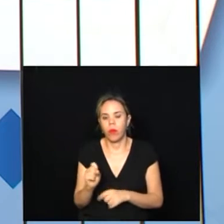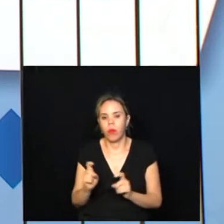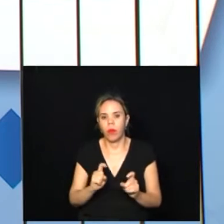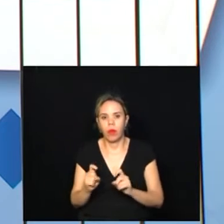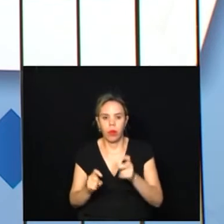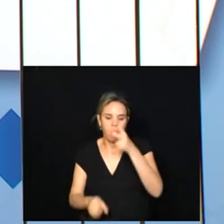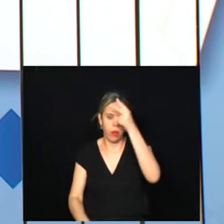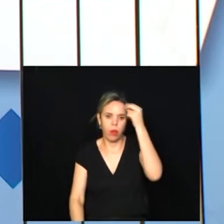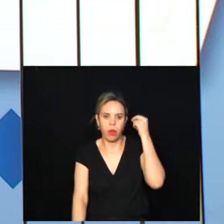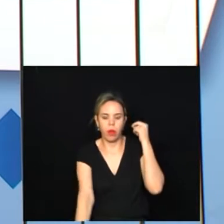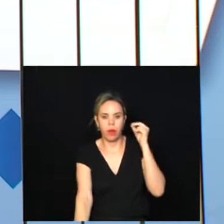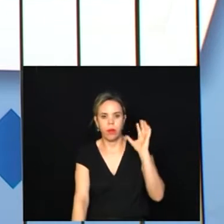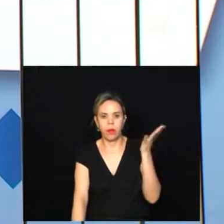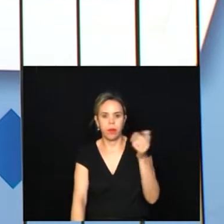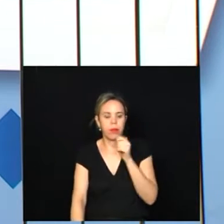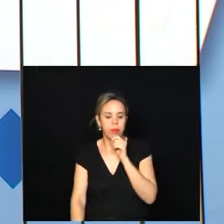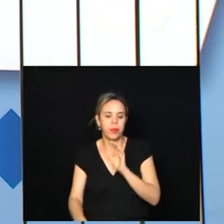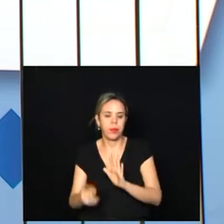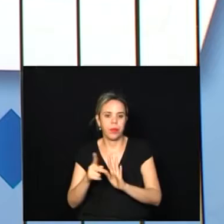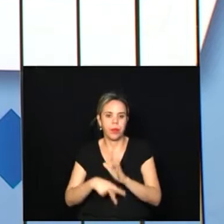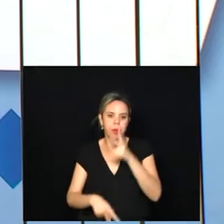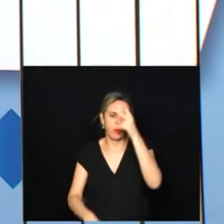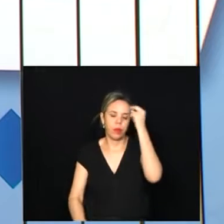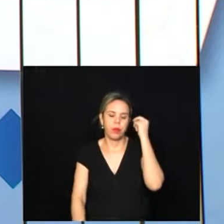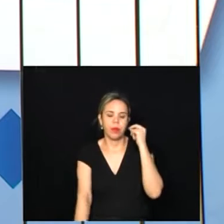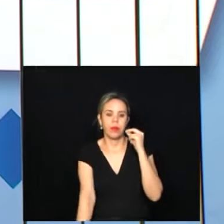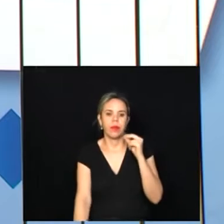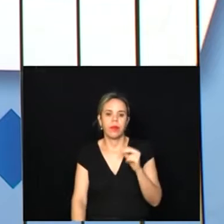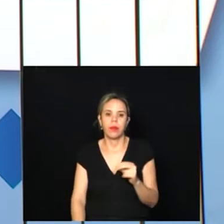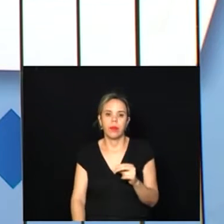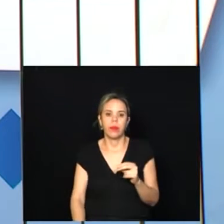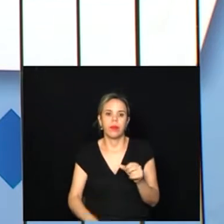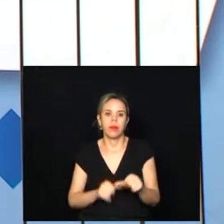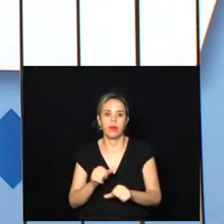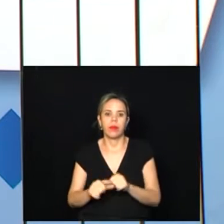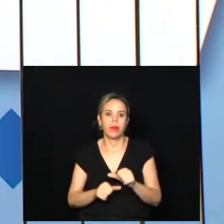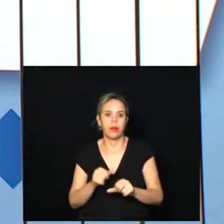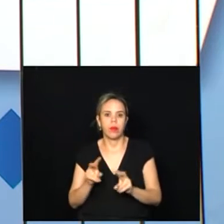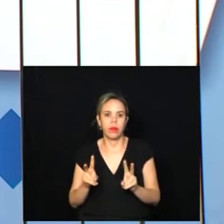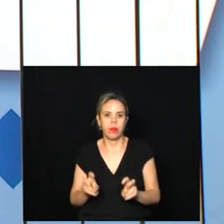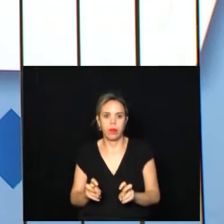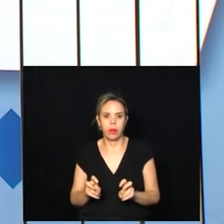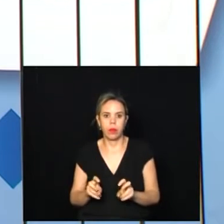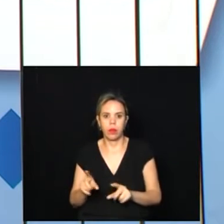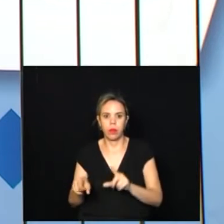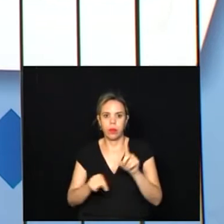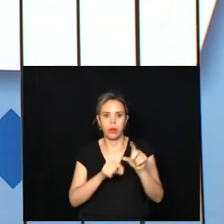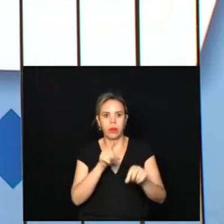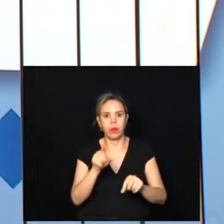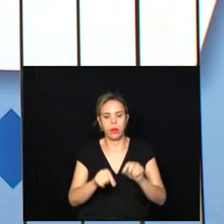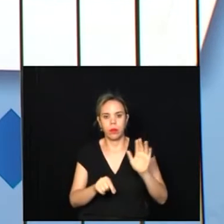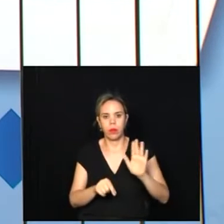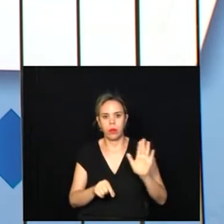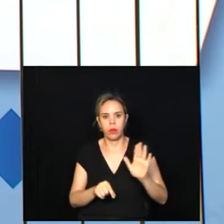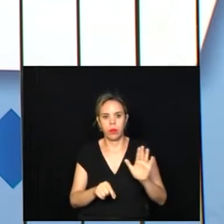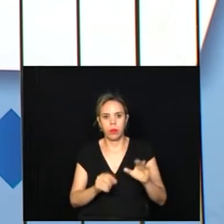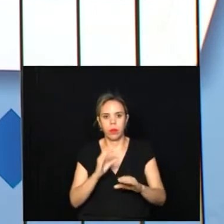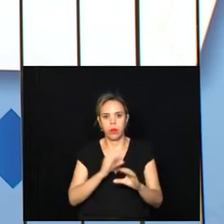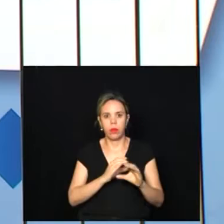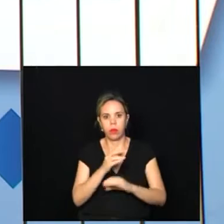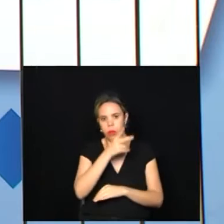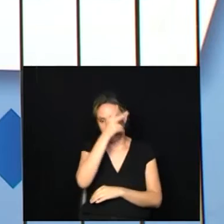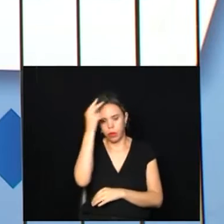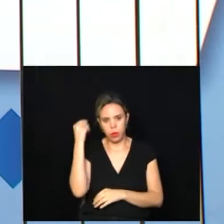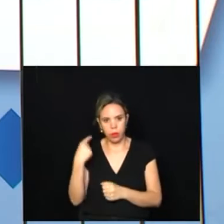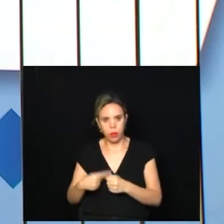audiência pública, que ainda é um projeto do prefeito, que trata de alterações sobre seleção de candidatos em concursos